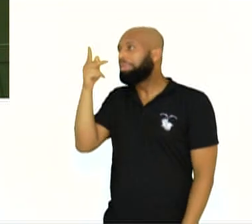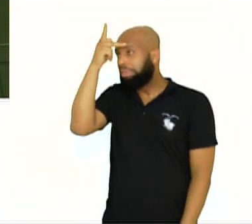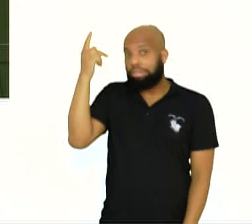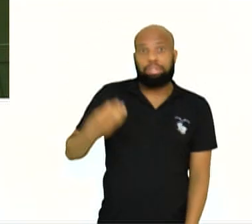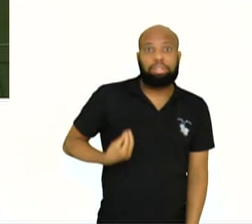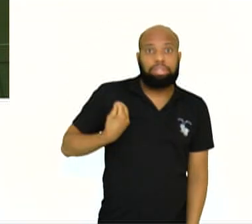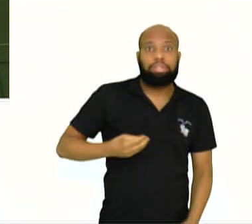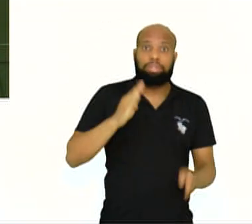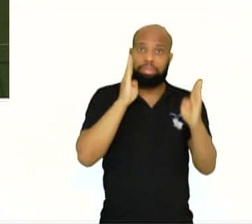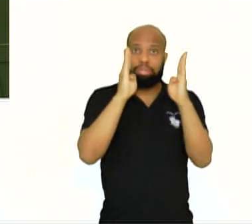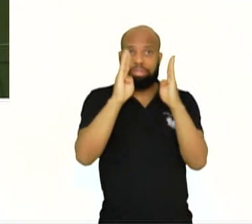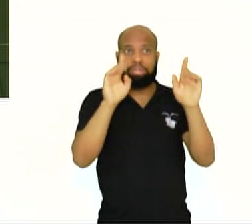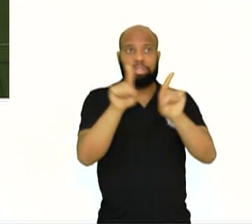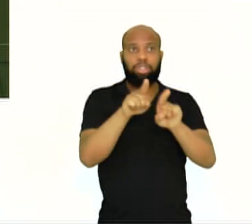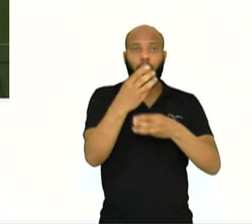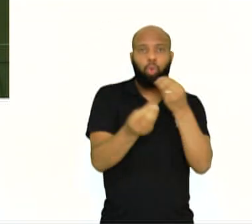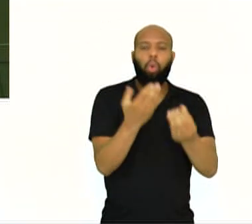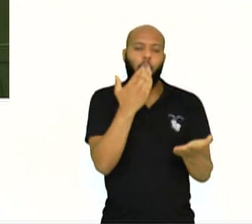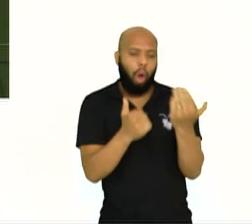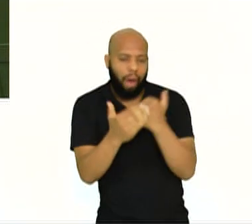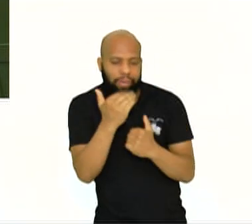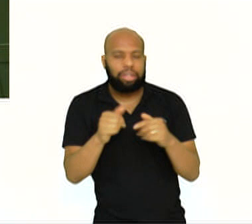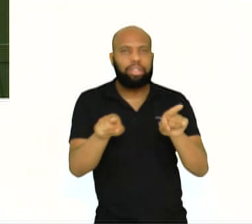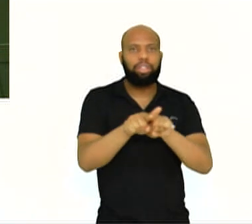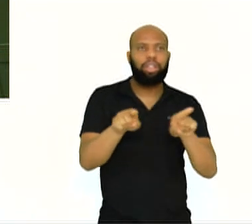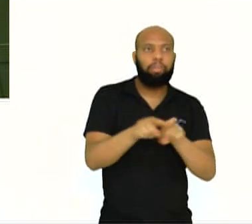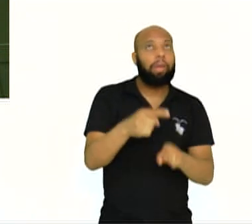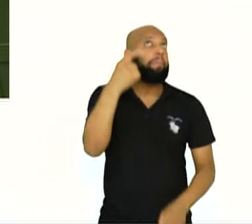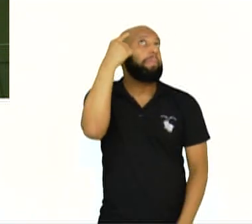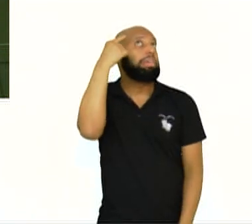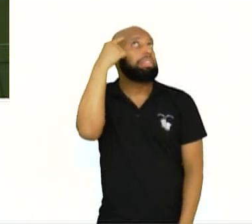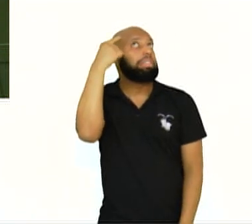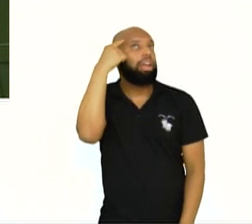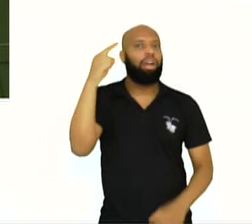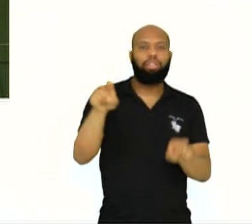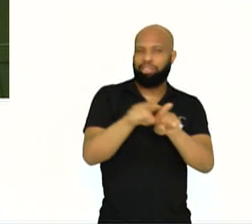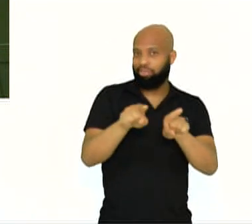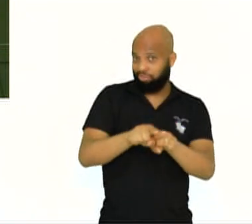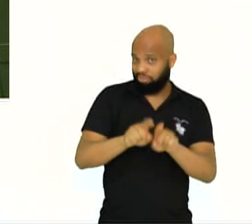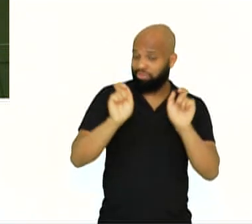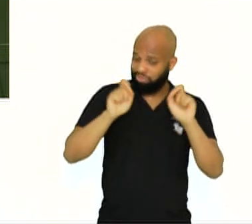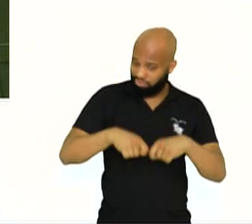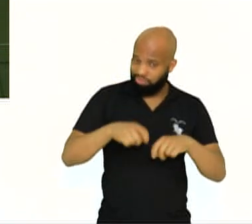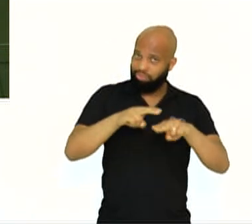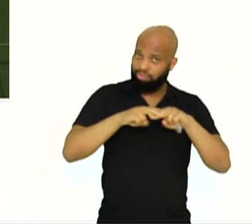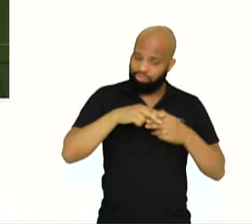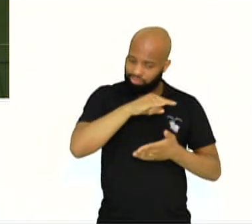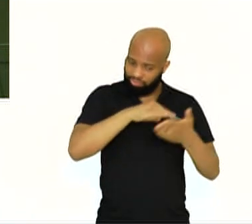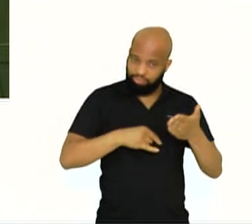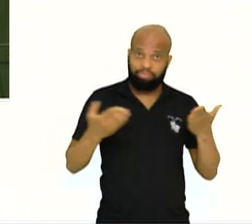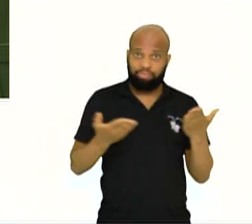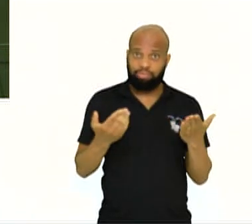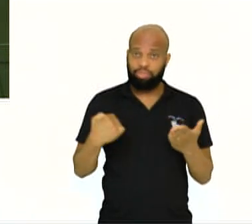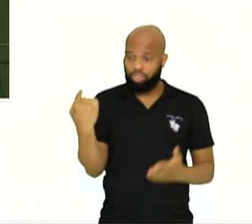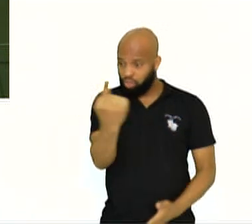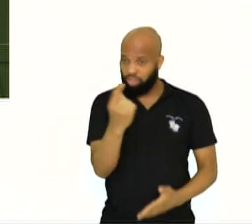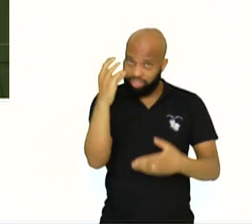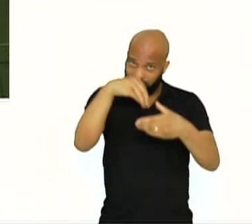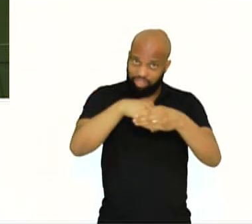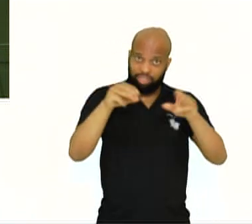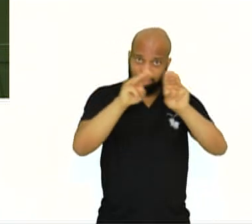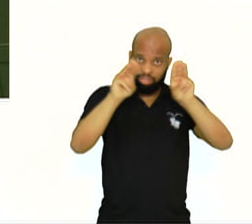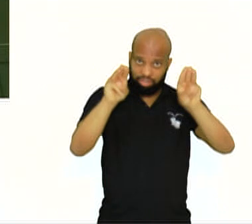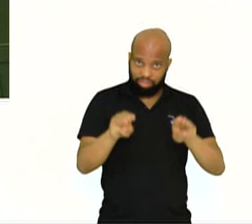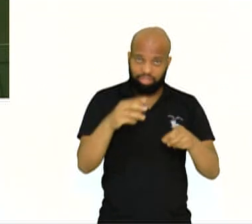determinado período, como é que elas se alimentavam, como elas pensavam. E nós estamos aqui no museu exatamente para